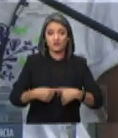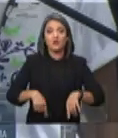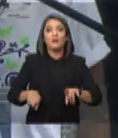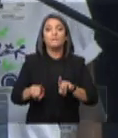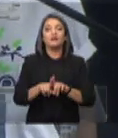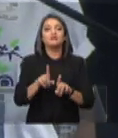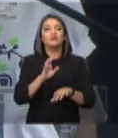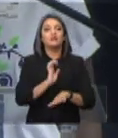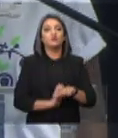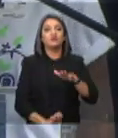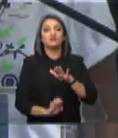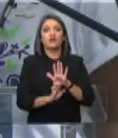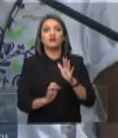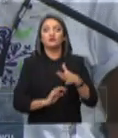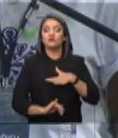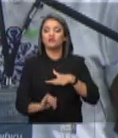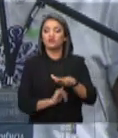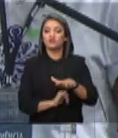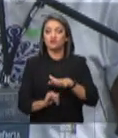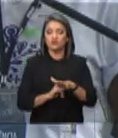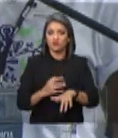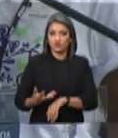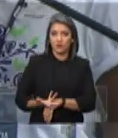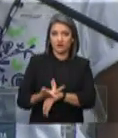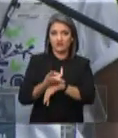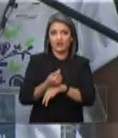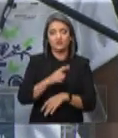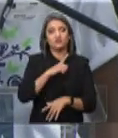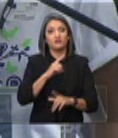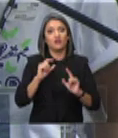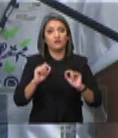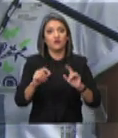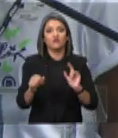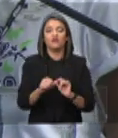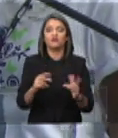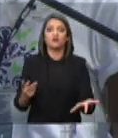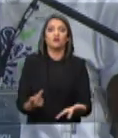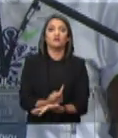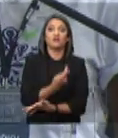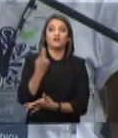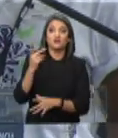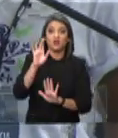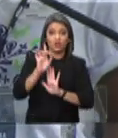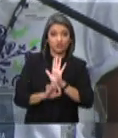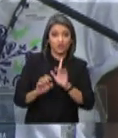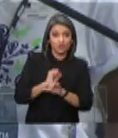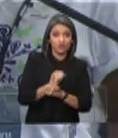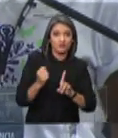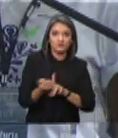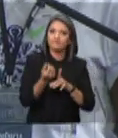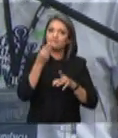do com instituições de cunho karitativo tem enfraquecido a efetivação dos direitos sociais uma vez que a